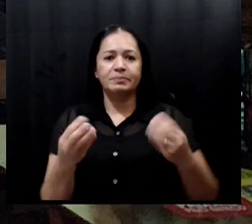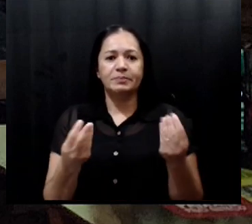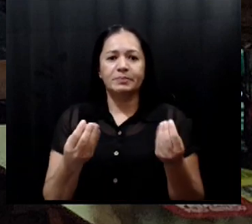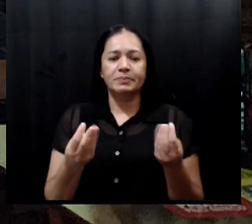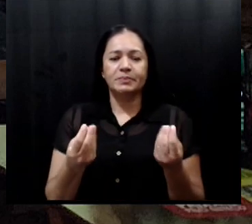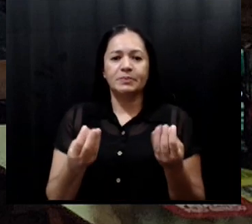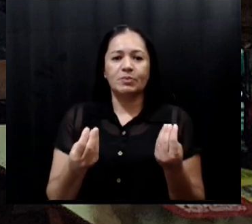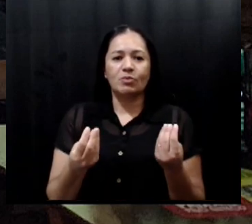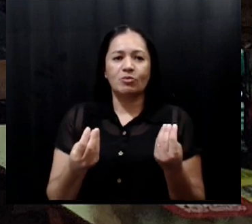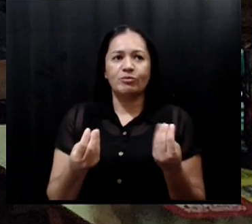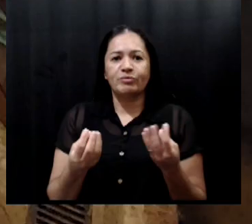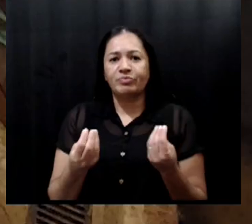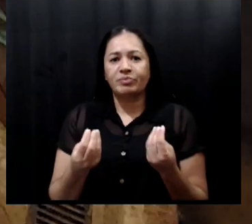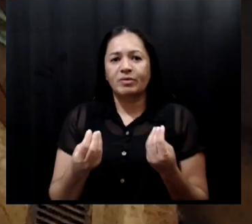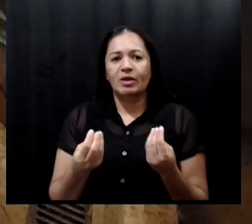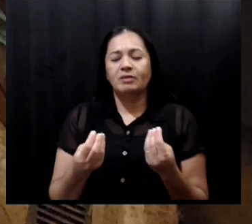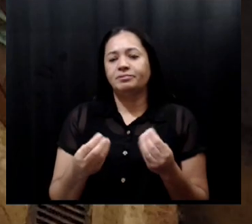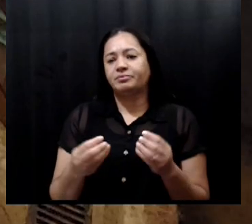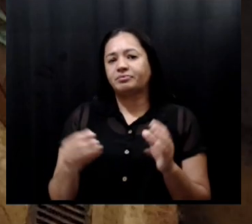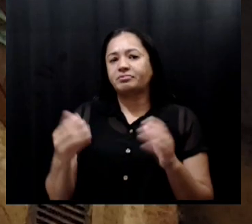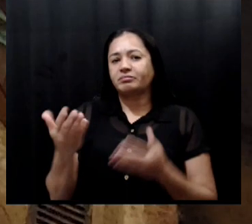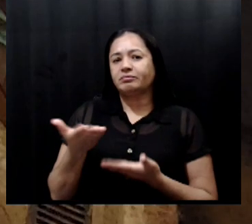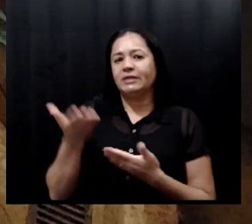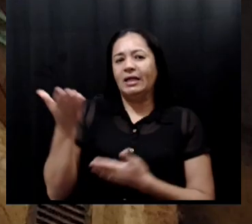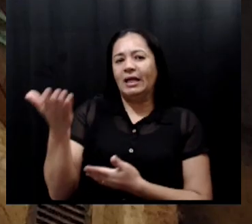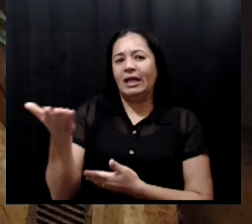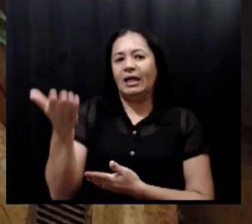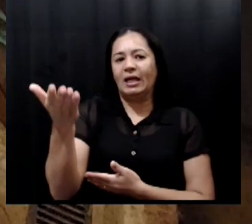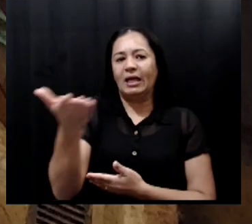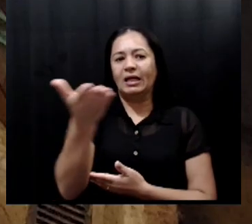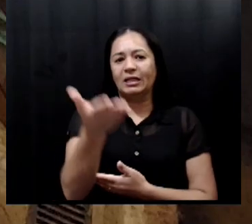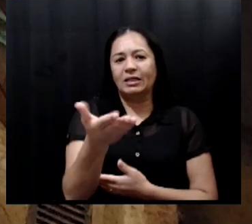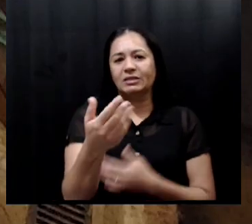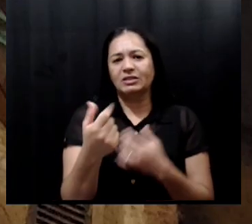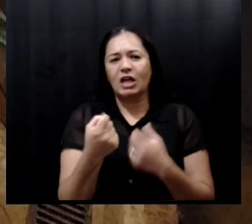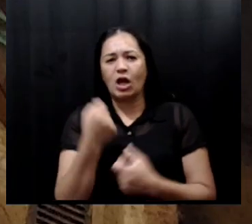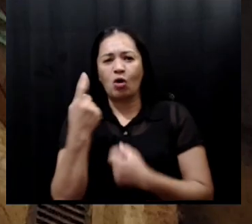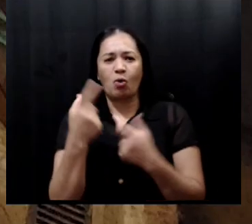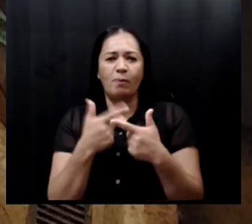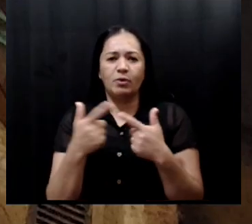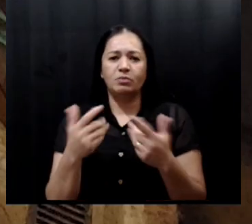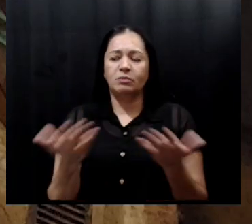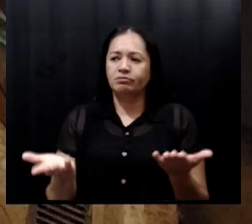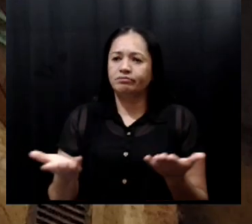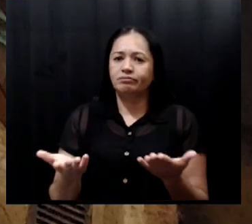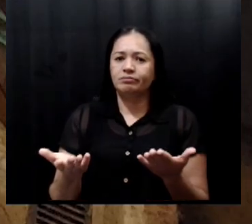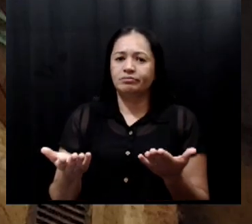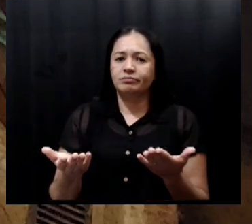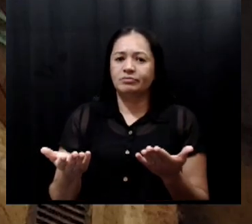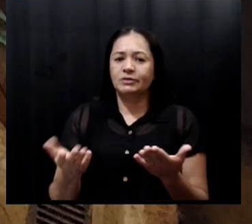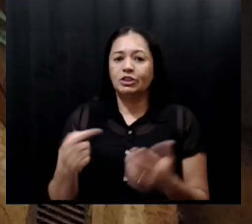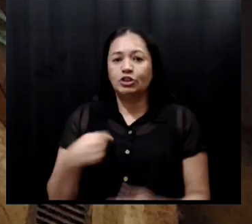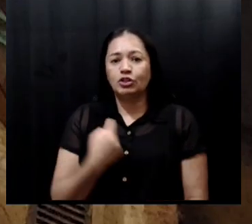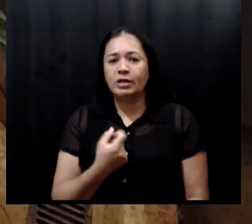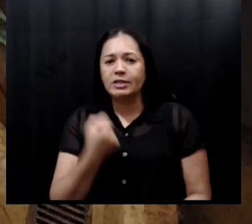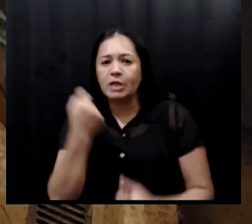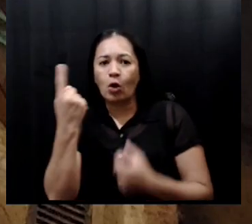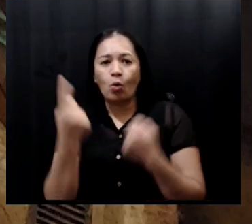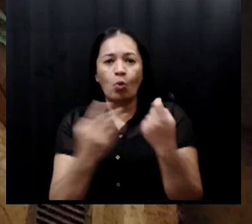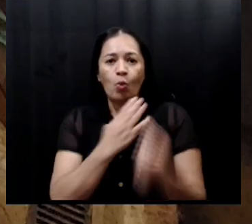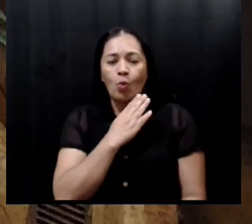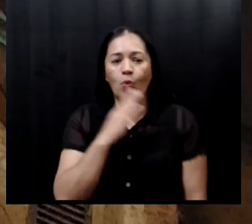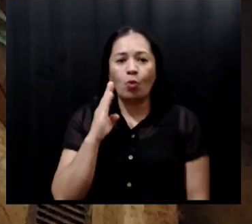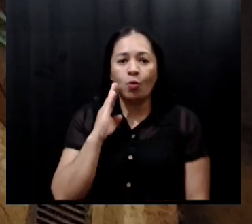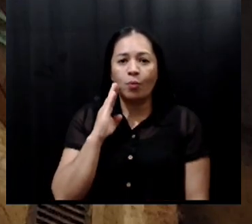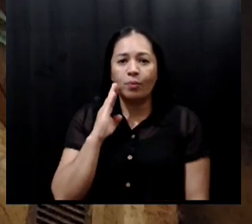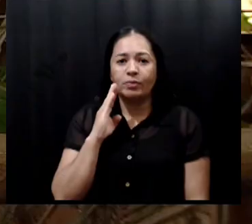comanda na mesa, garçom, e às vezes dava alguns problemas, e a gente falou, e a gente também em alguns bares que que a gente chama de autoatendimento,